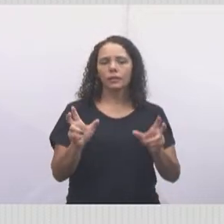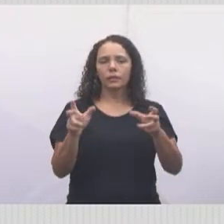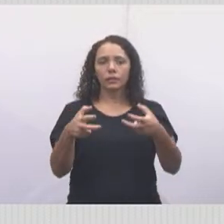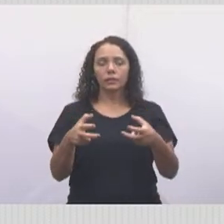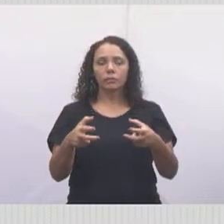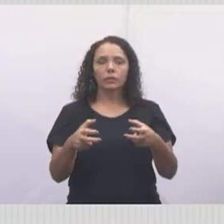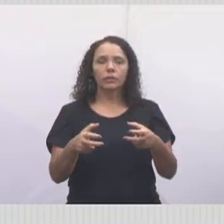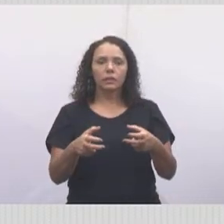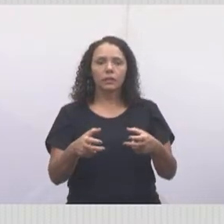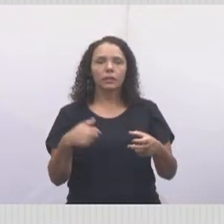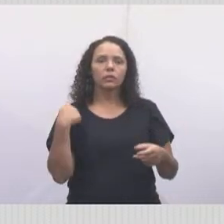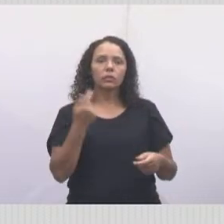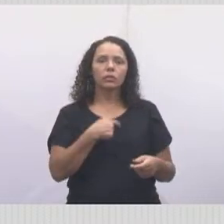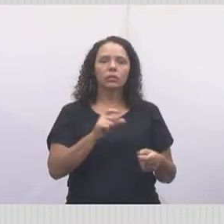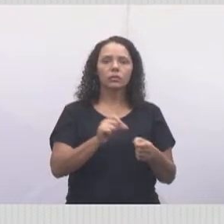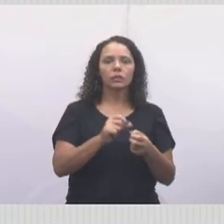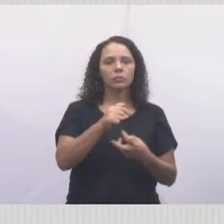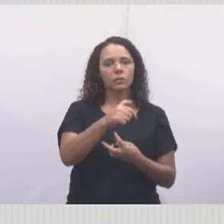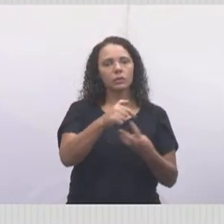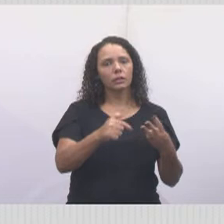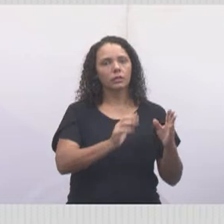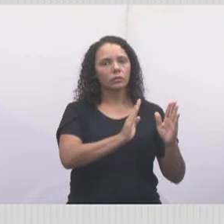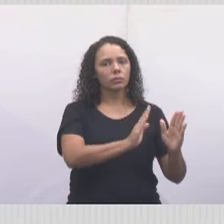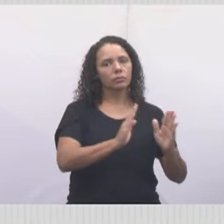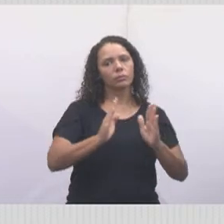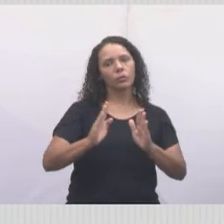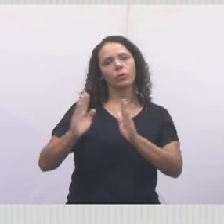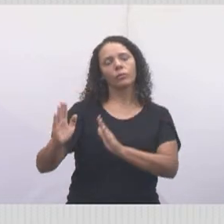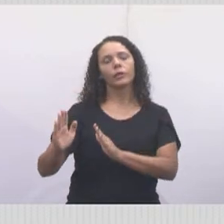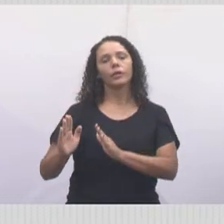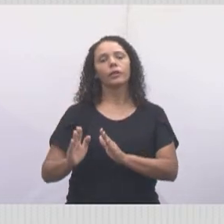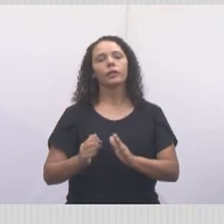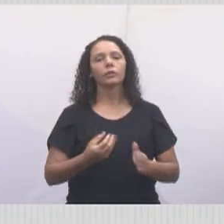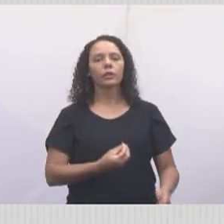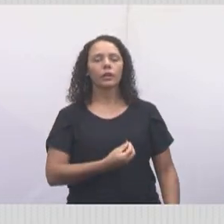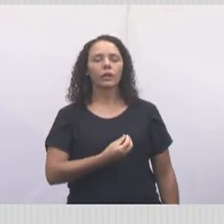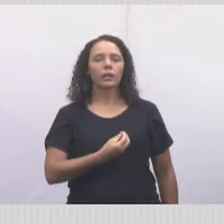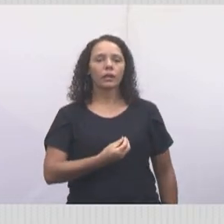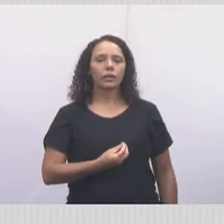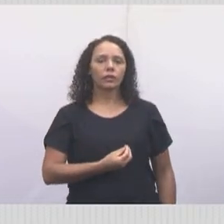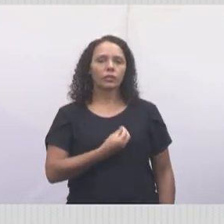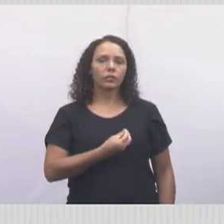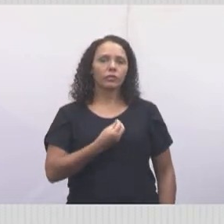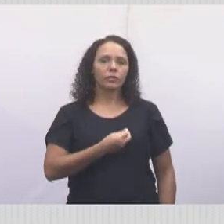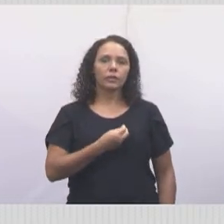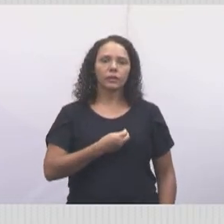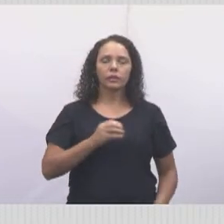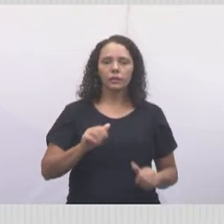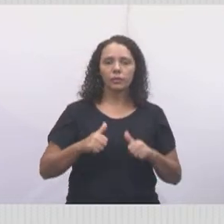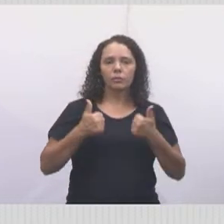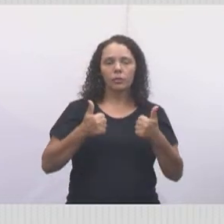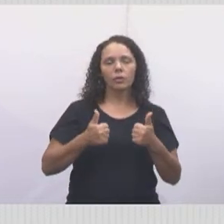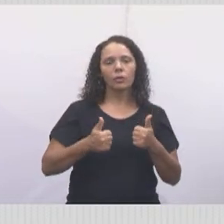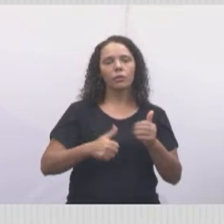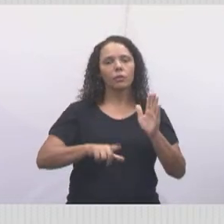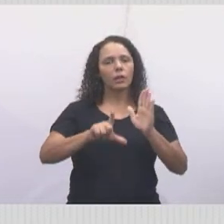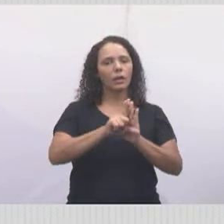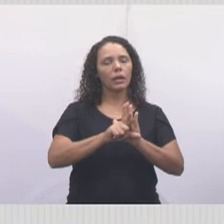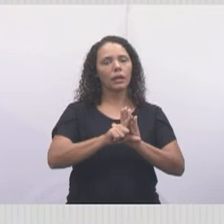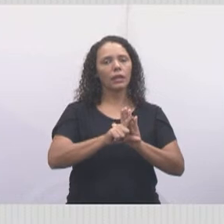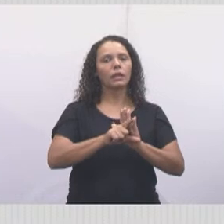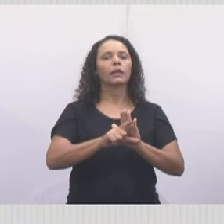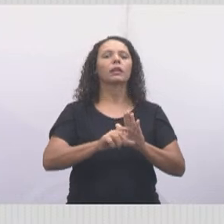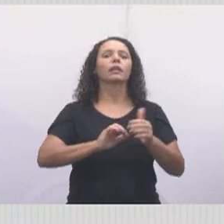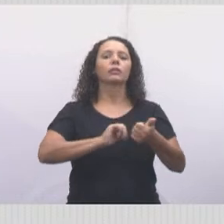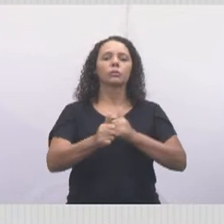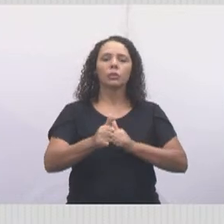Jacareí, né, onde fez em três momentos, pudemos discutir o estilo de vida saudável, também a lei geral do esporte, dentre outros, tá